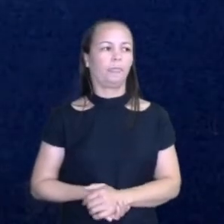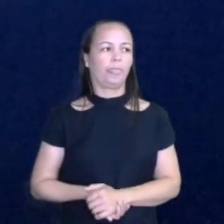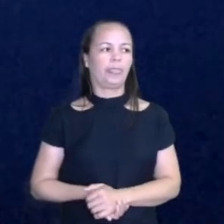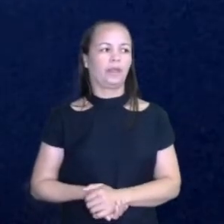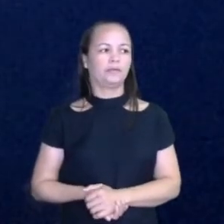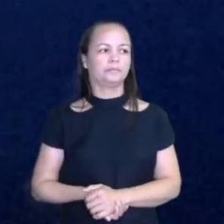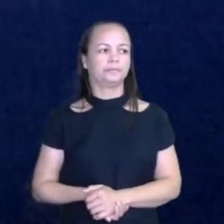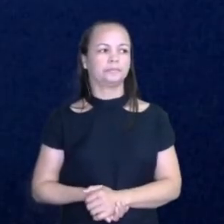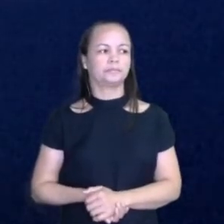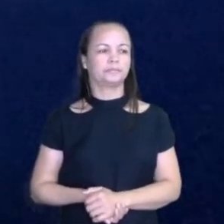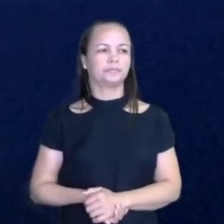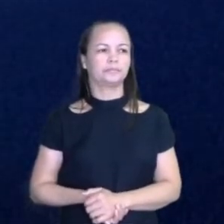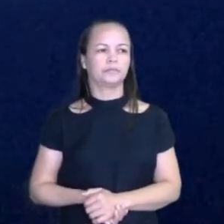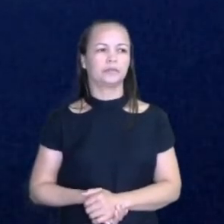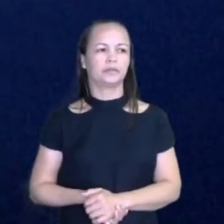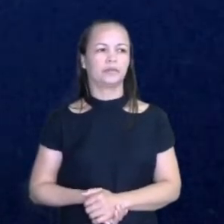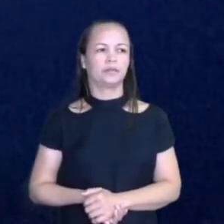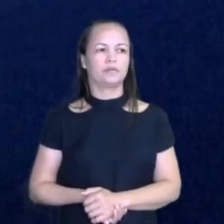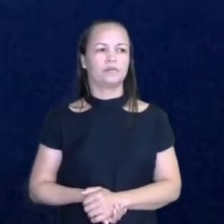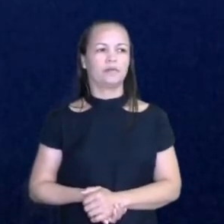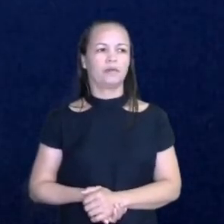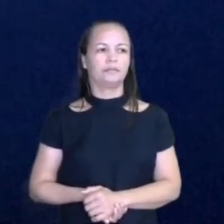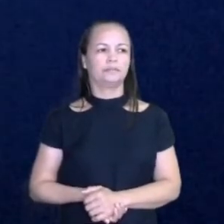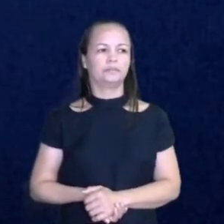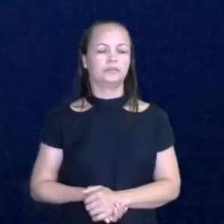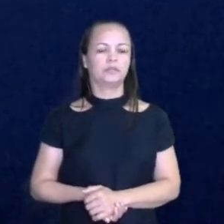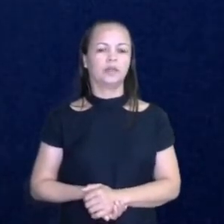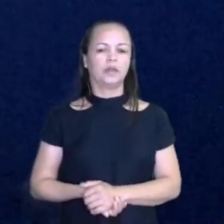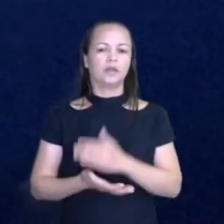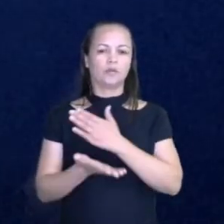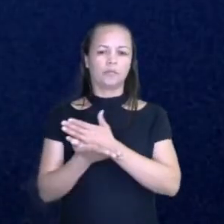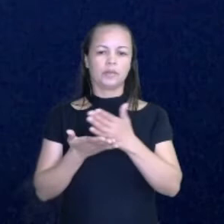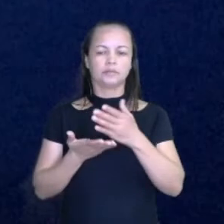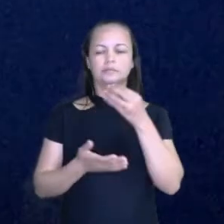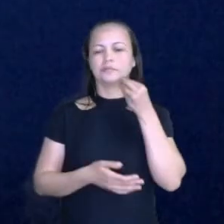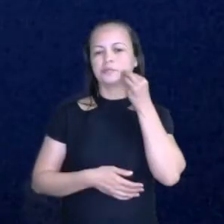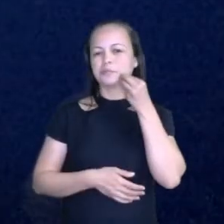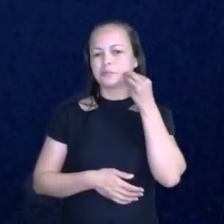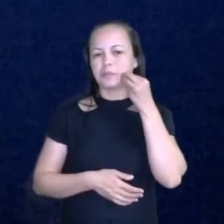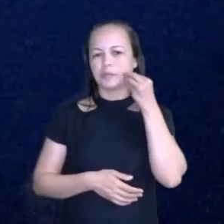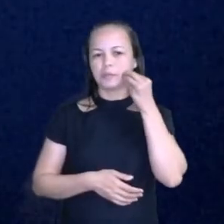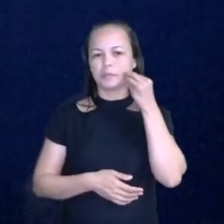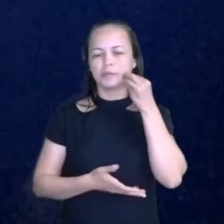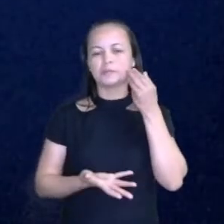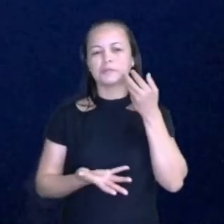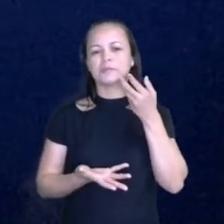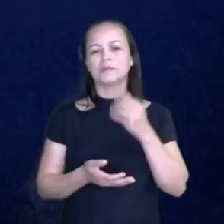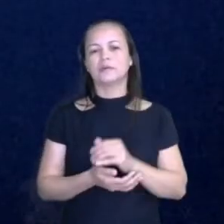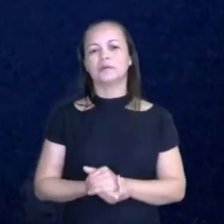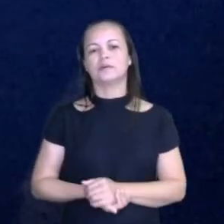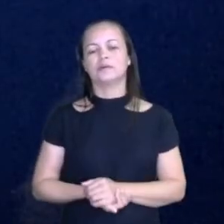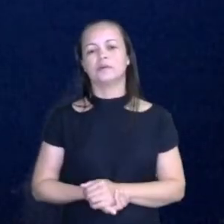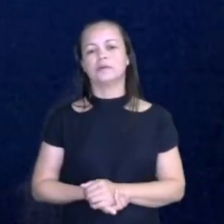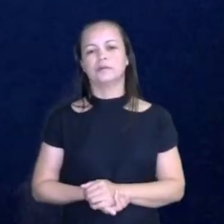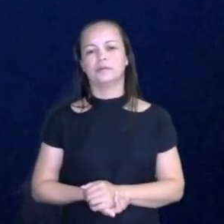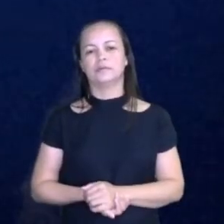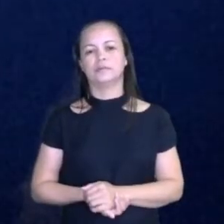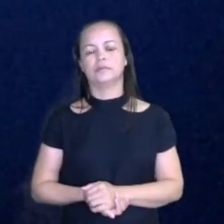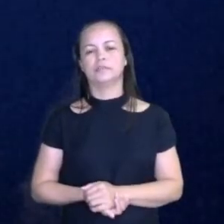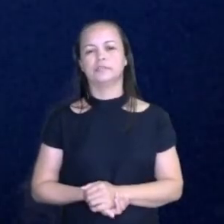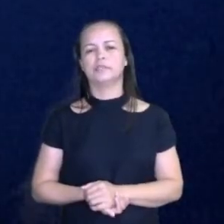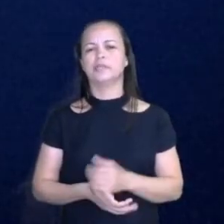Começando aqui com o experimento da conversando aqui com o experimento